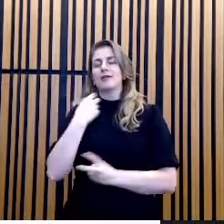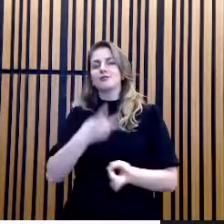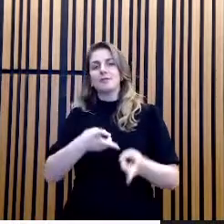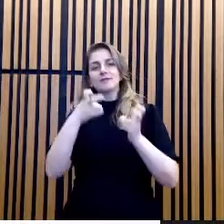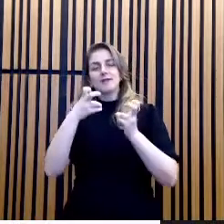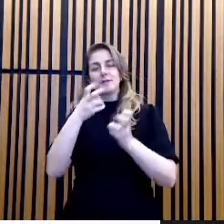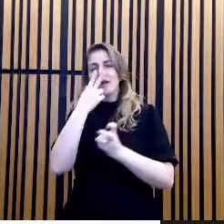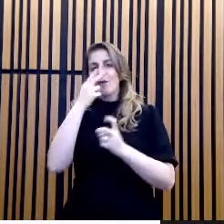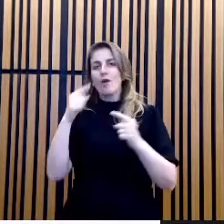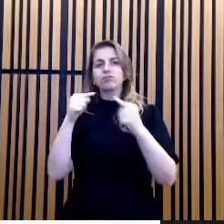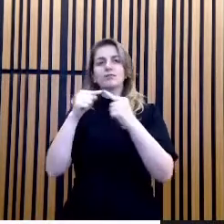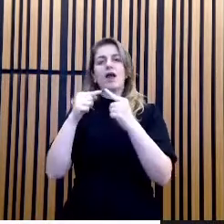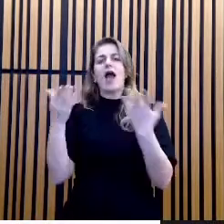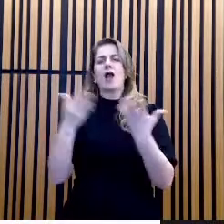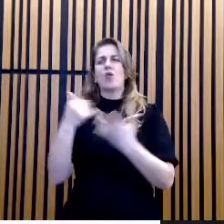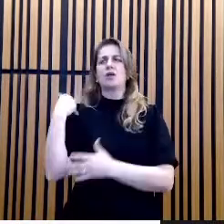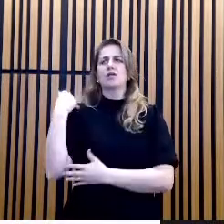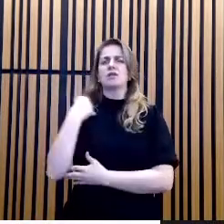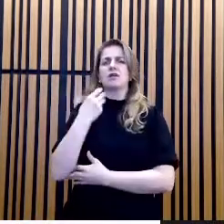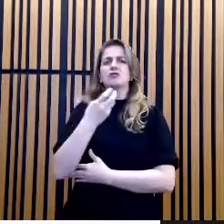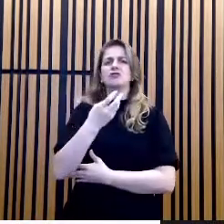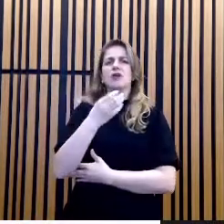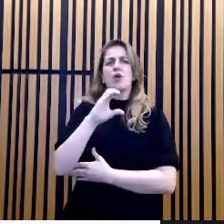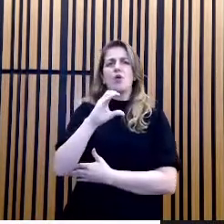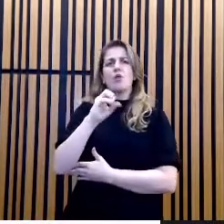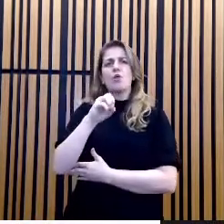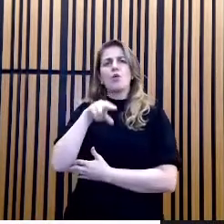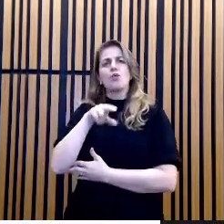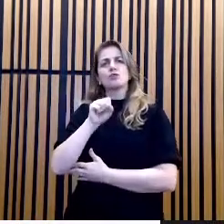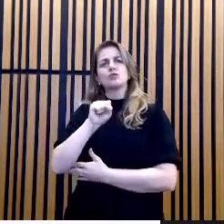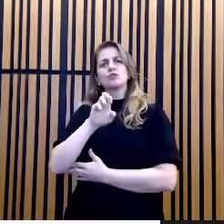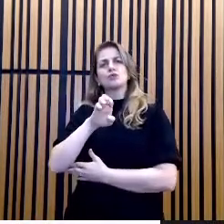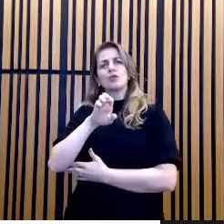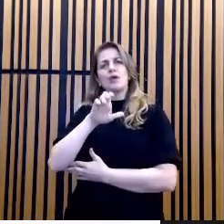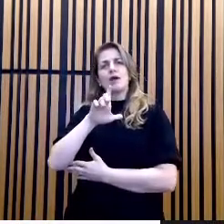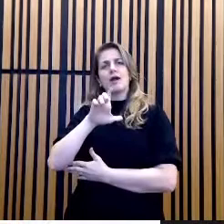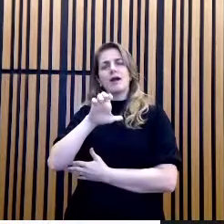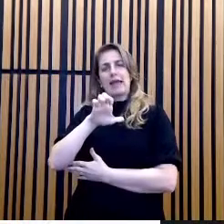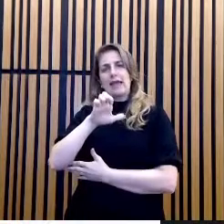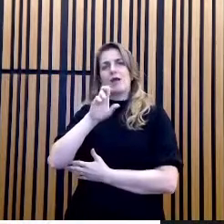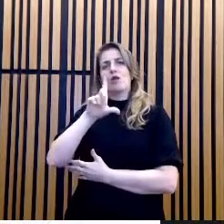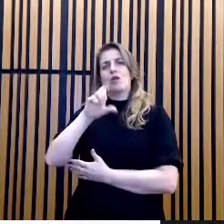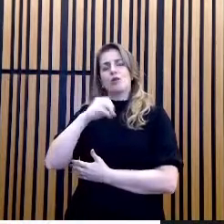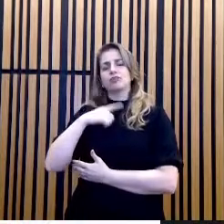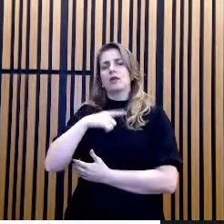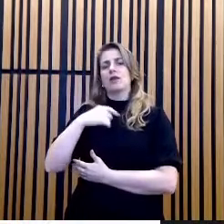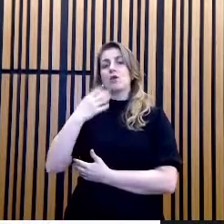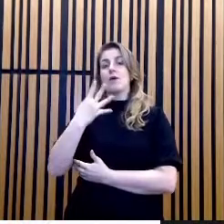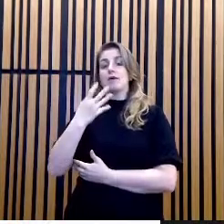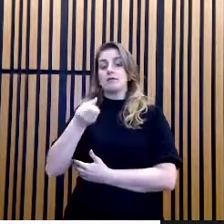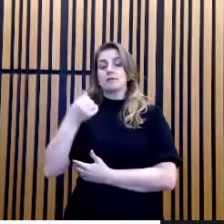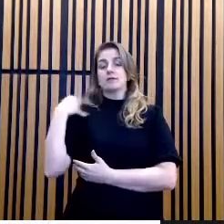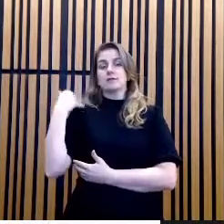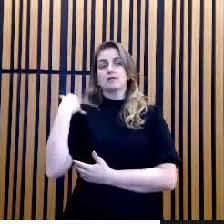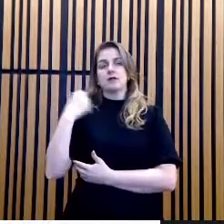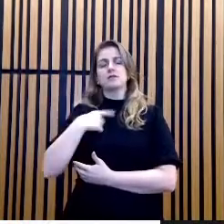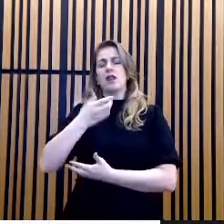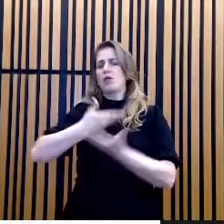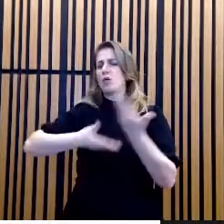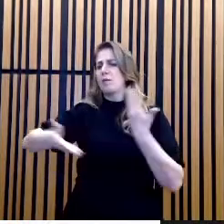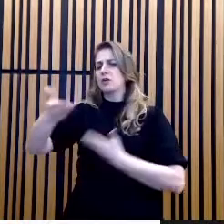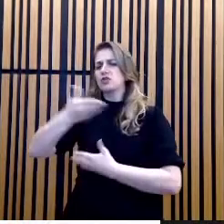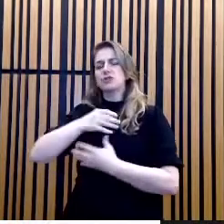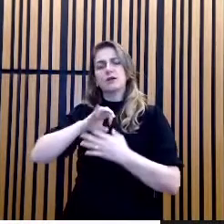está com 56 anos e é uma mulher muito interessante, muito legal. Ela compartilha absolutamente tudo, a vida